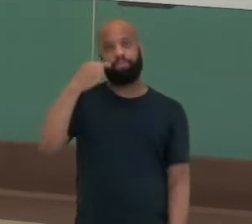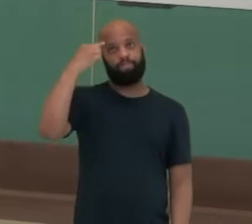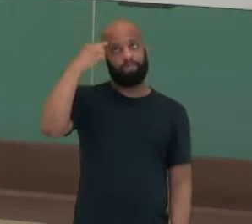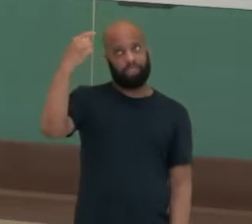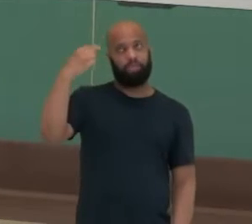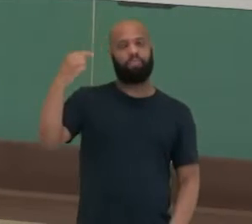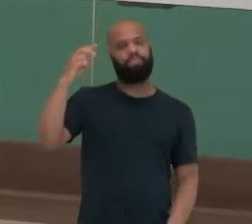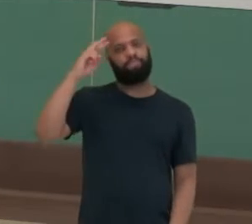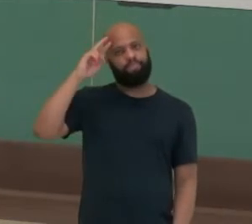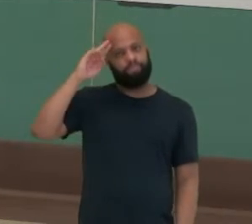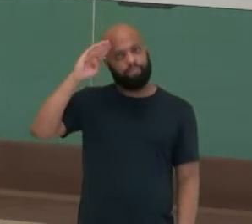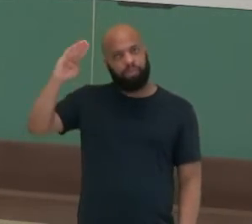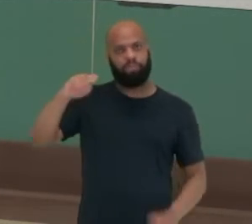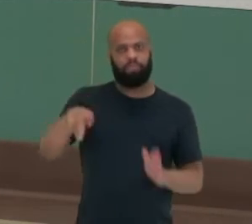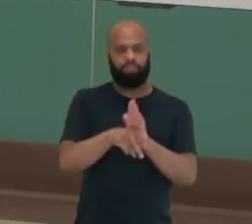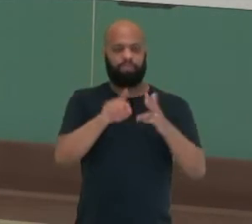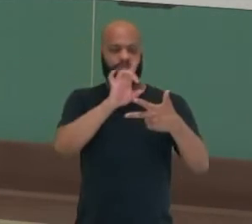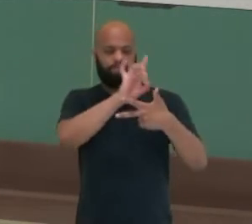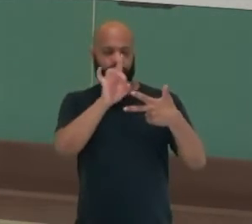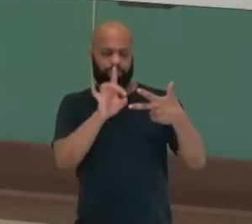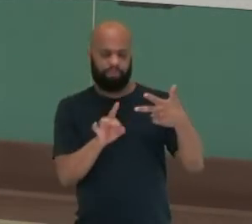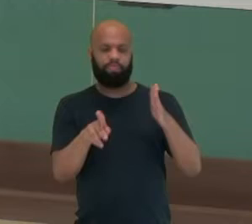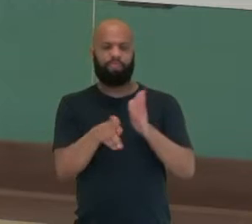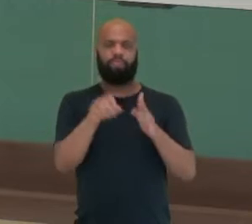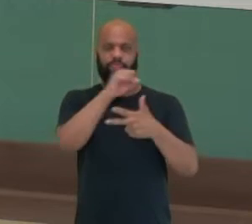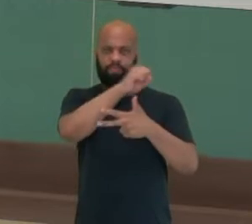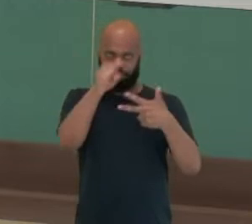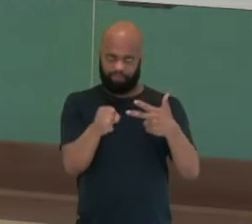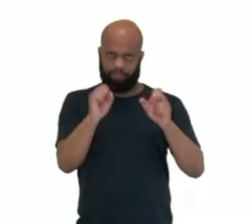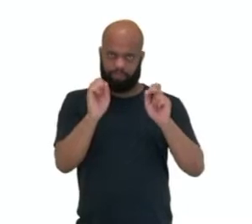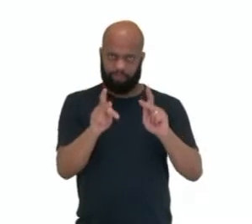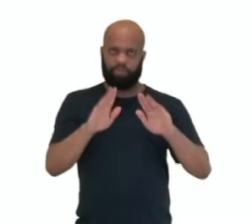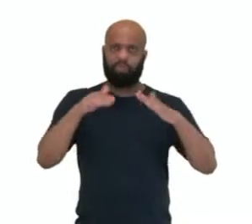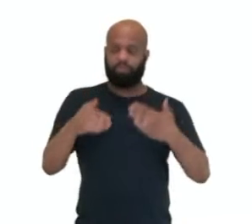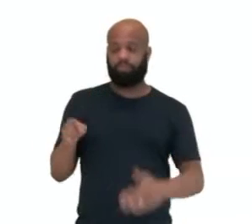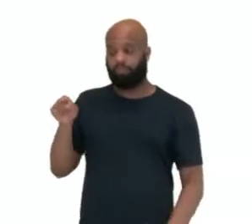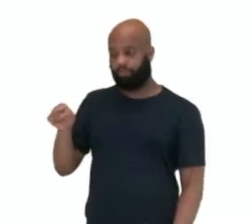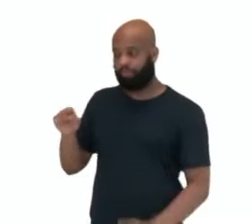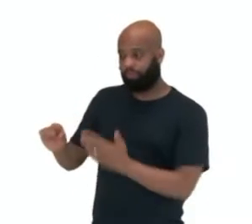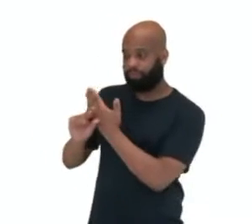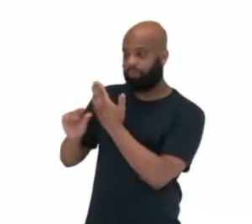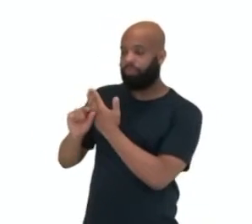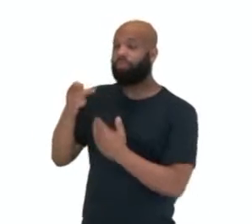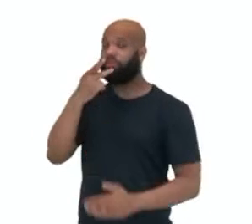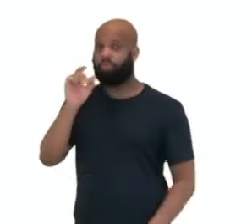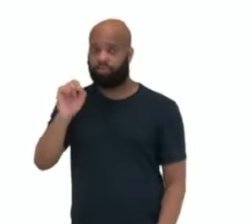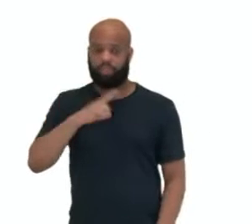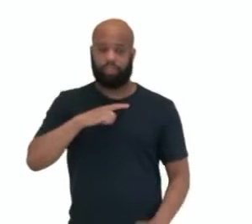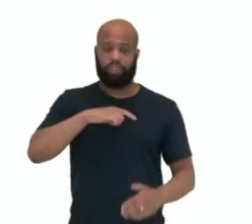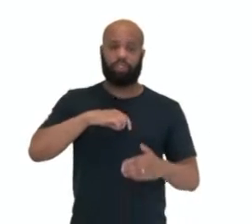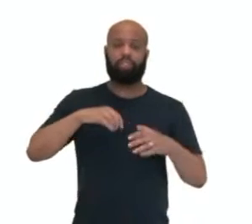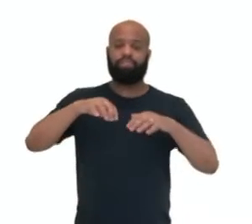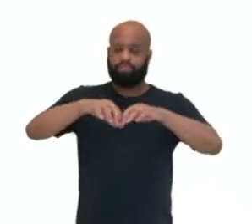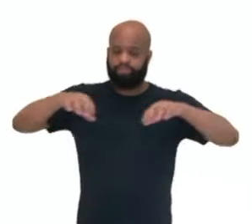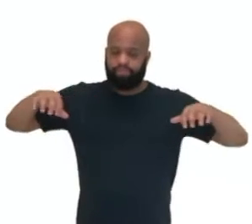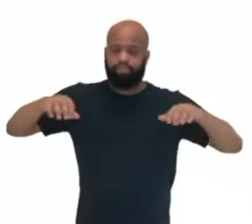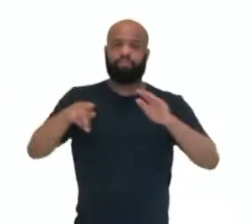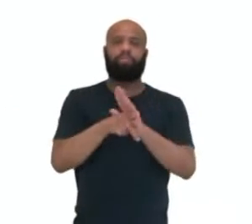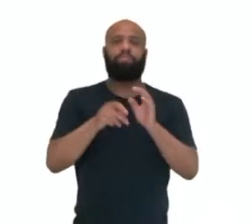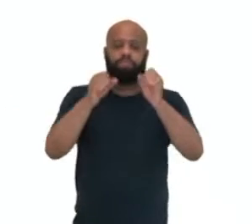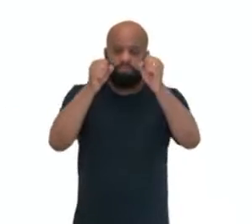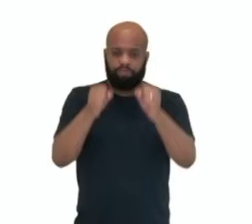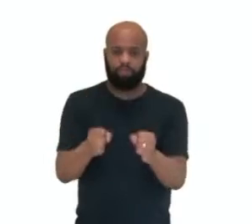principais atribuições de cada um desses poderes. Para Montesquieu, a divisão dos poderes é a melhor forma